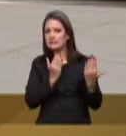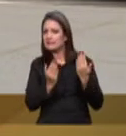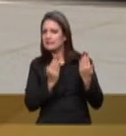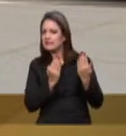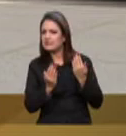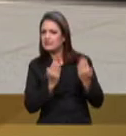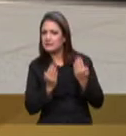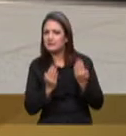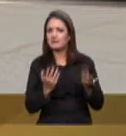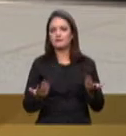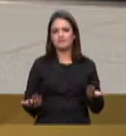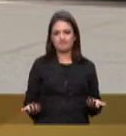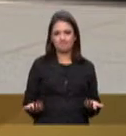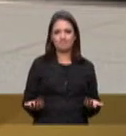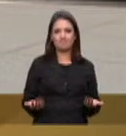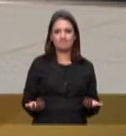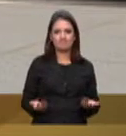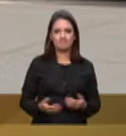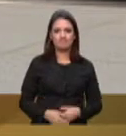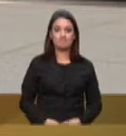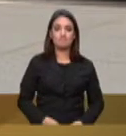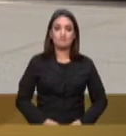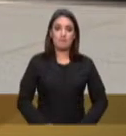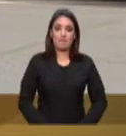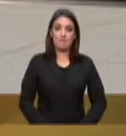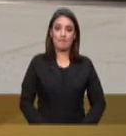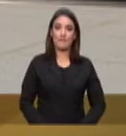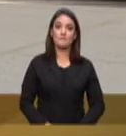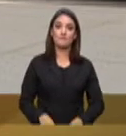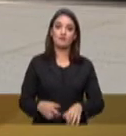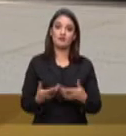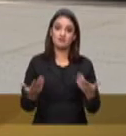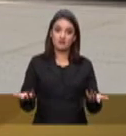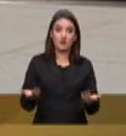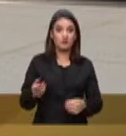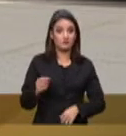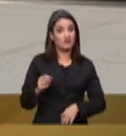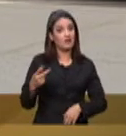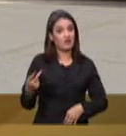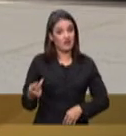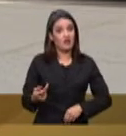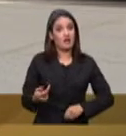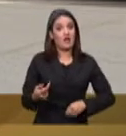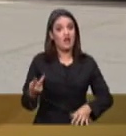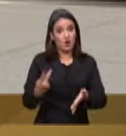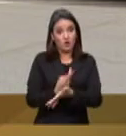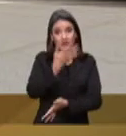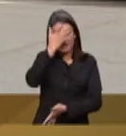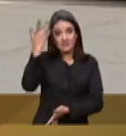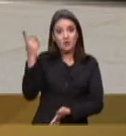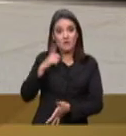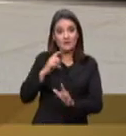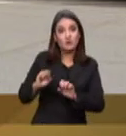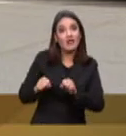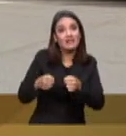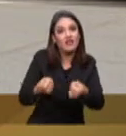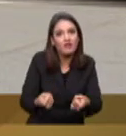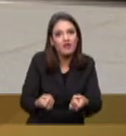tradicional, mediante pagamento. Nem preciso citar aqui o recente episódio de alguém que defendeu um partido